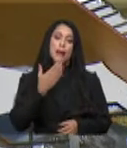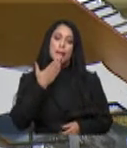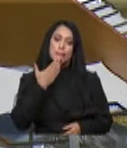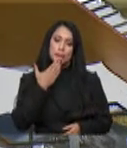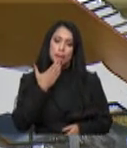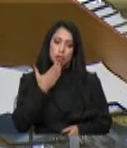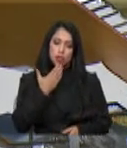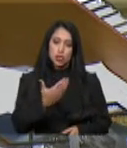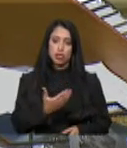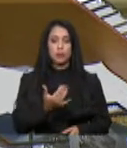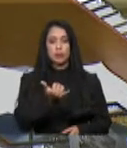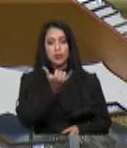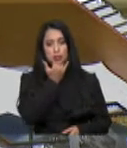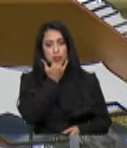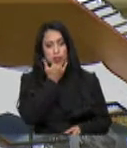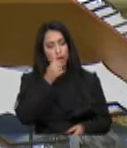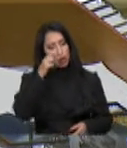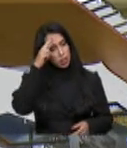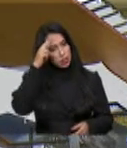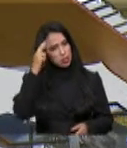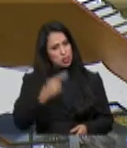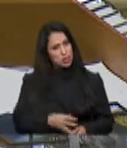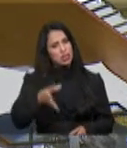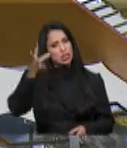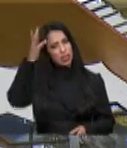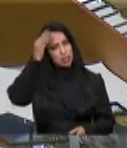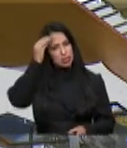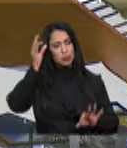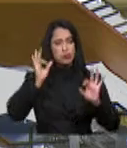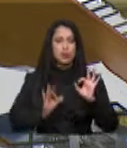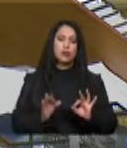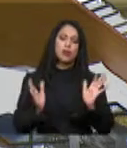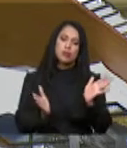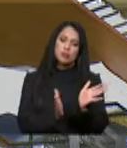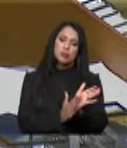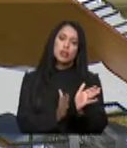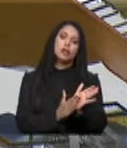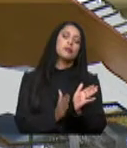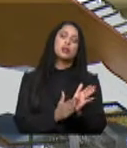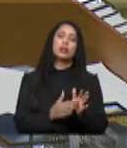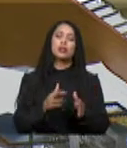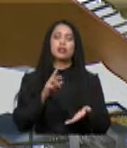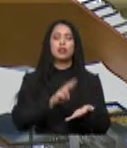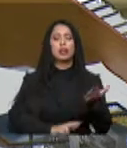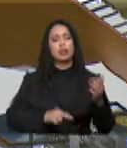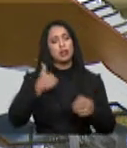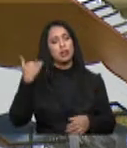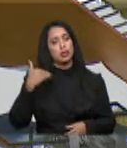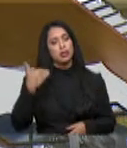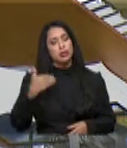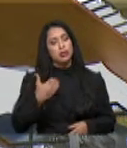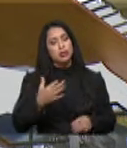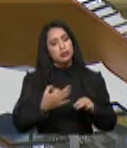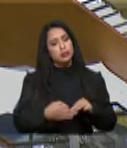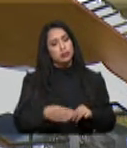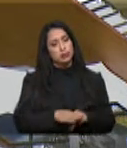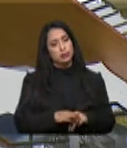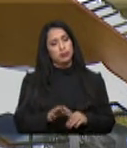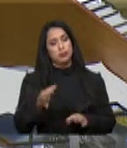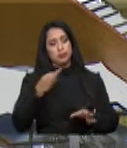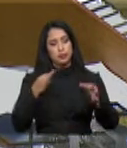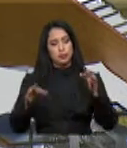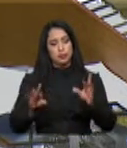sociedade civil do Conselho Deliberativo. Perfeitamente, e parabenizando a eminente relatora e os meus pares pelo entendimento